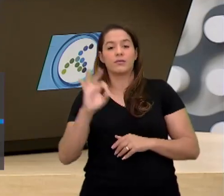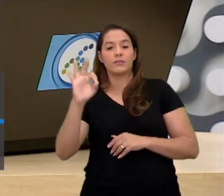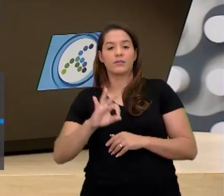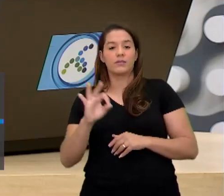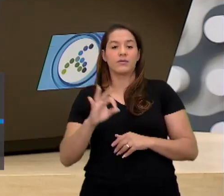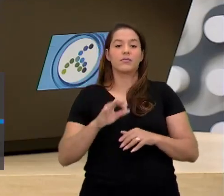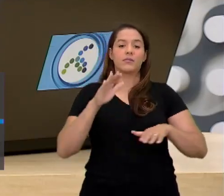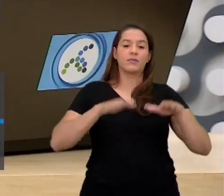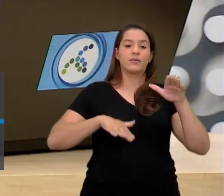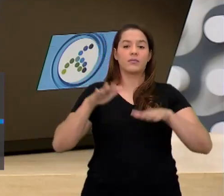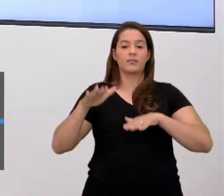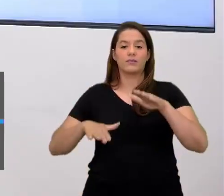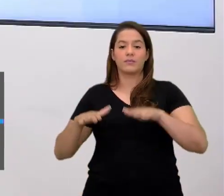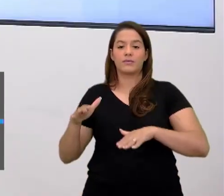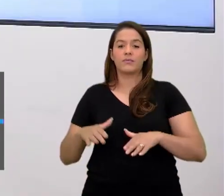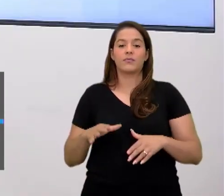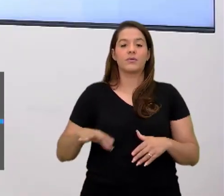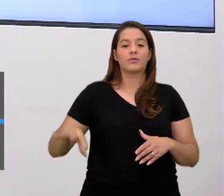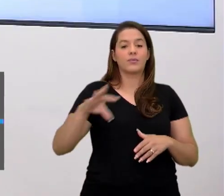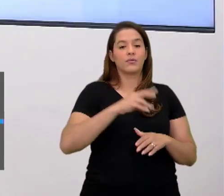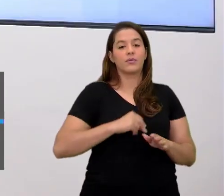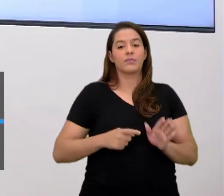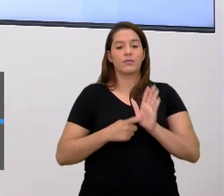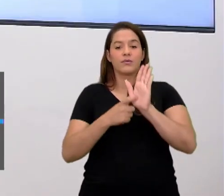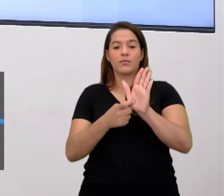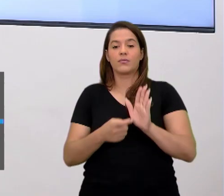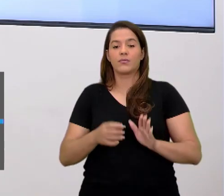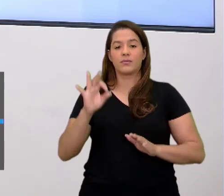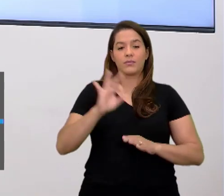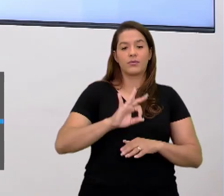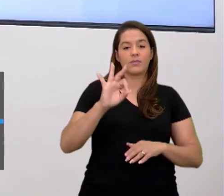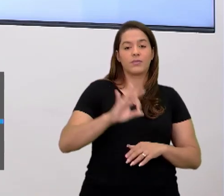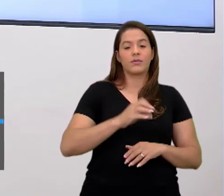Então... todo mundo só gosta de apresentar índice bom, né?